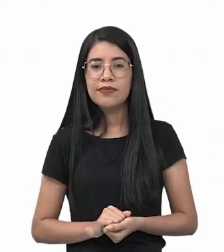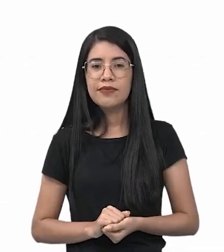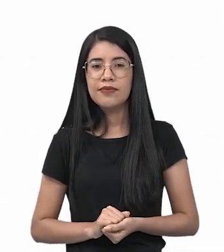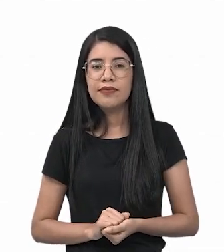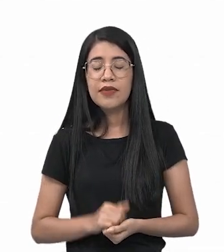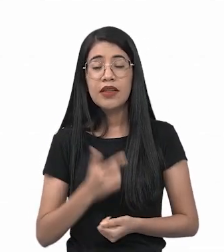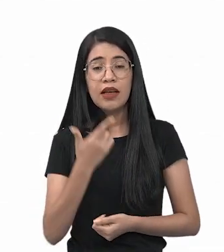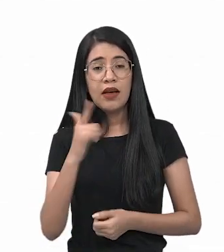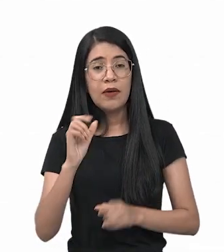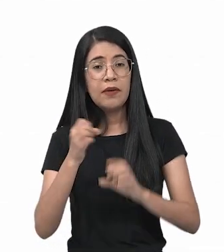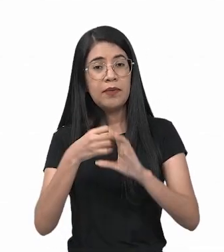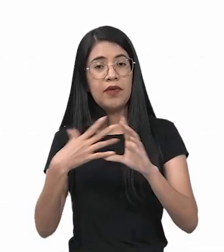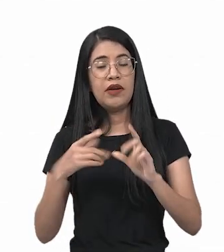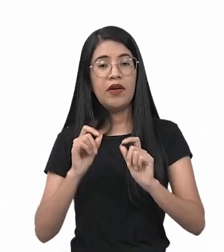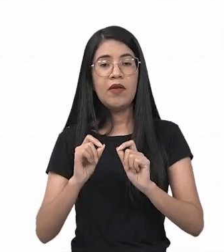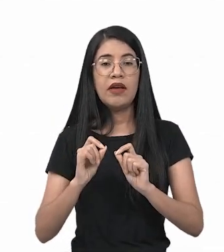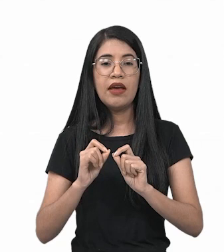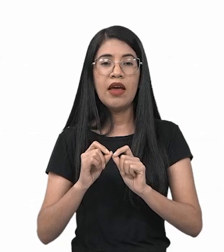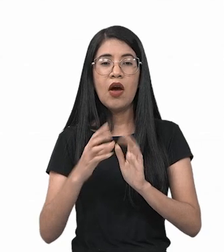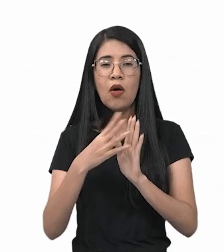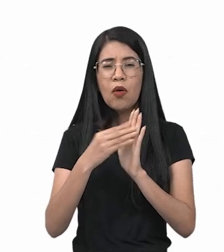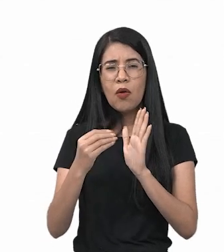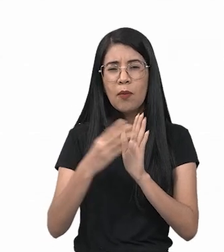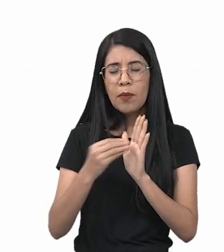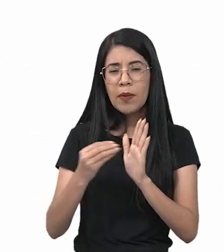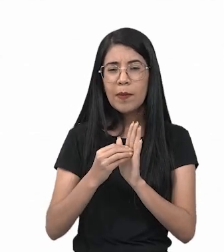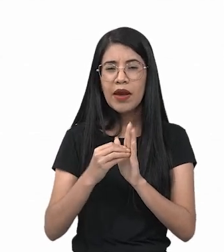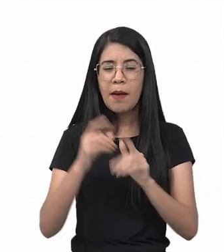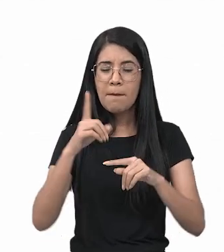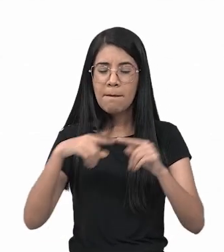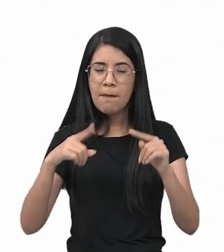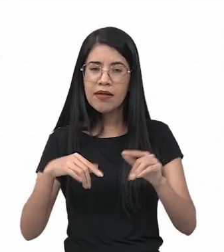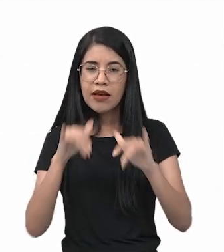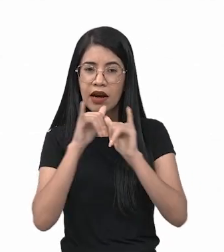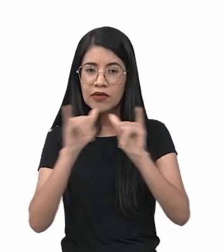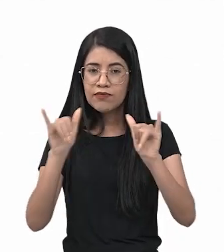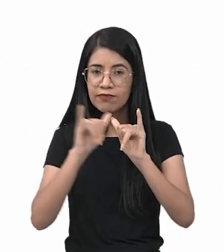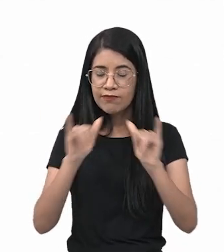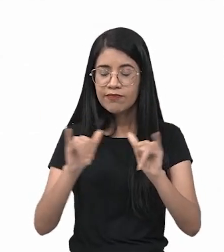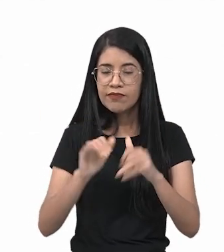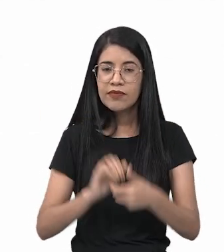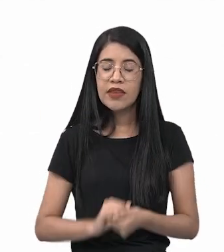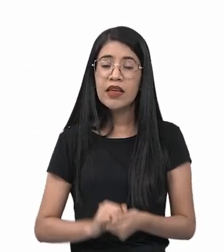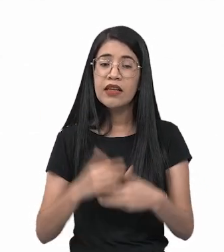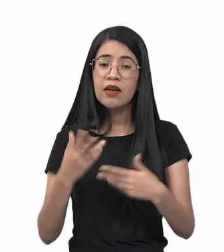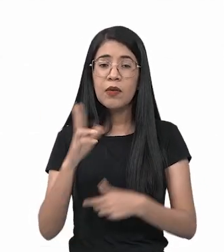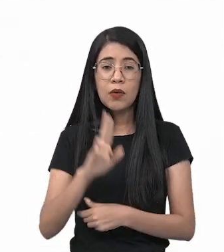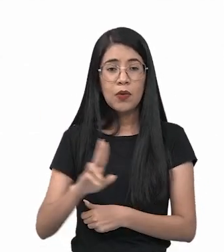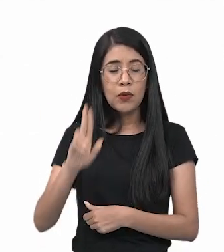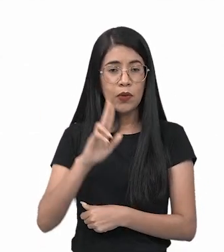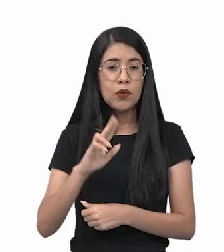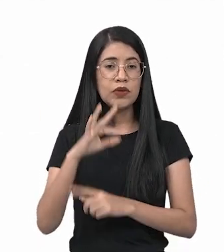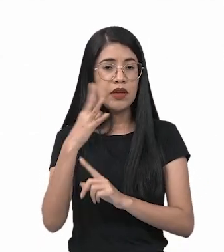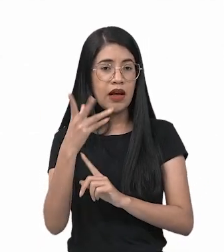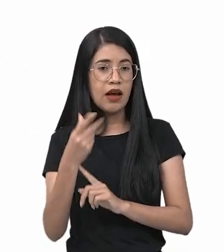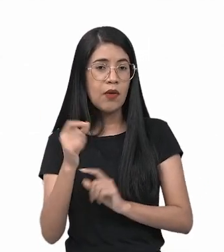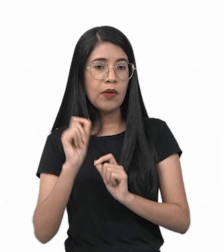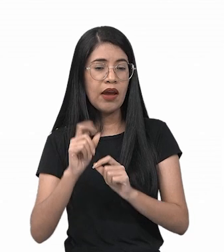Outra característica é a reprodução de peças publicitárias. Eles utilizam nas suas obras muitos